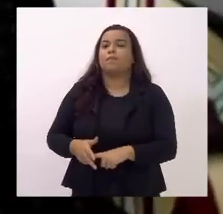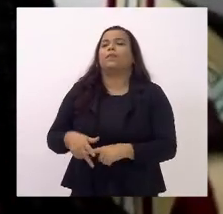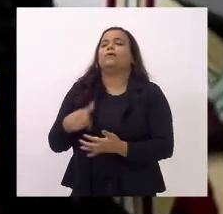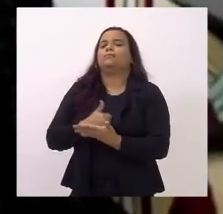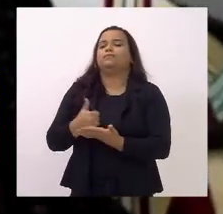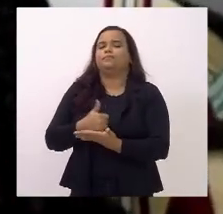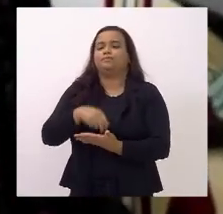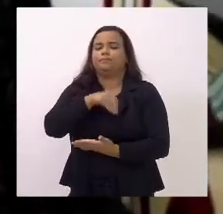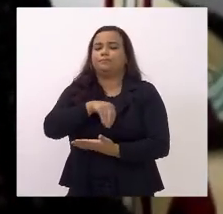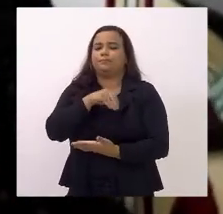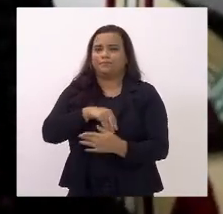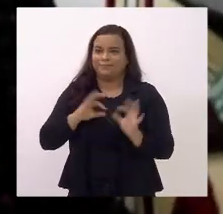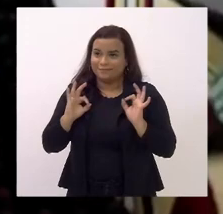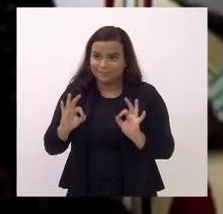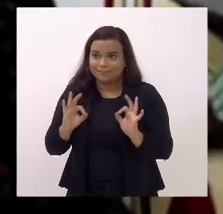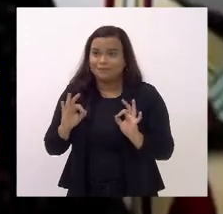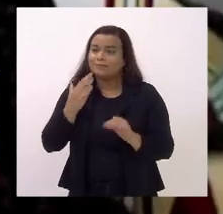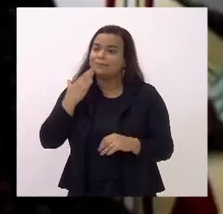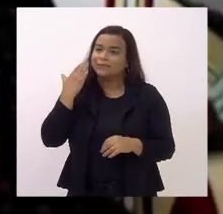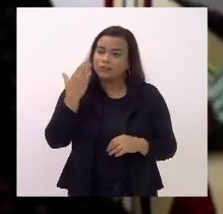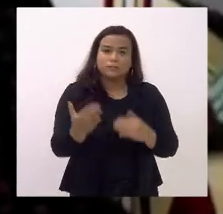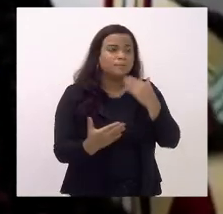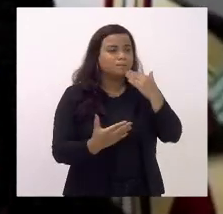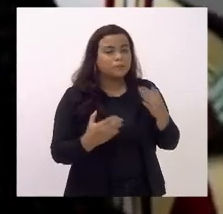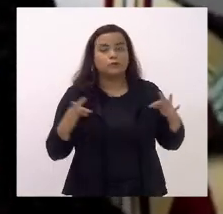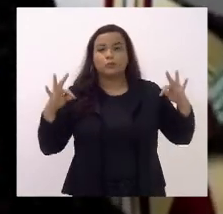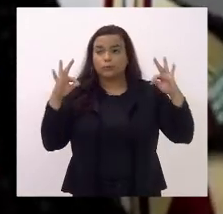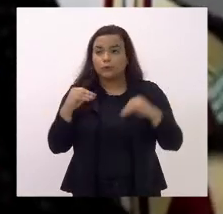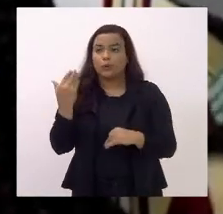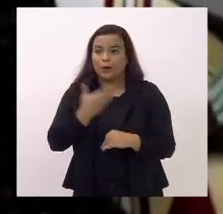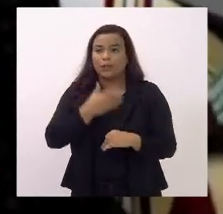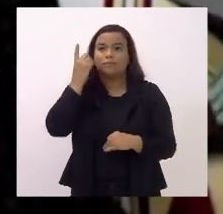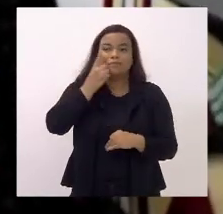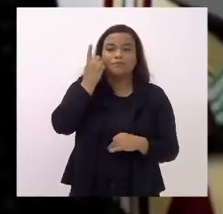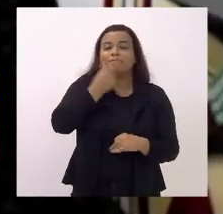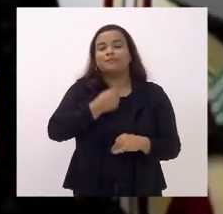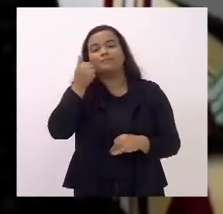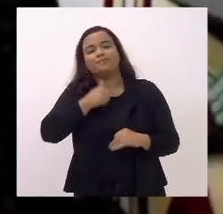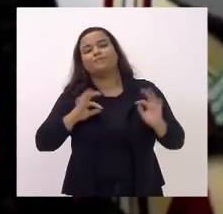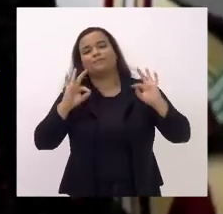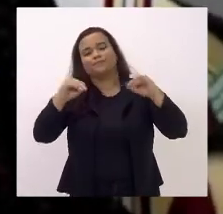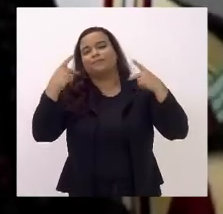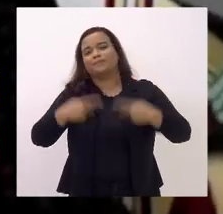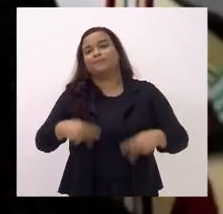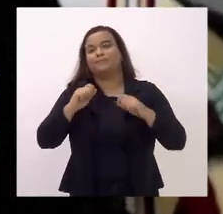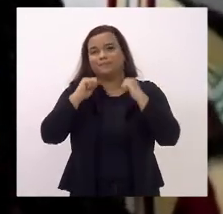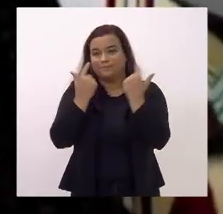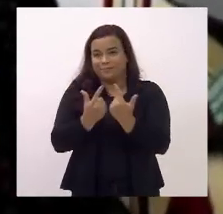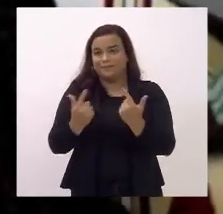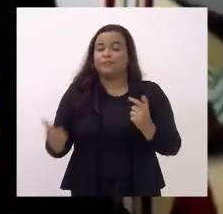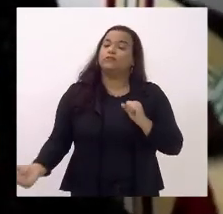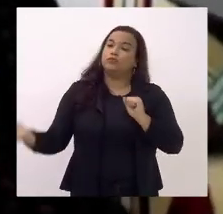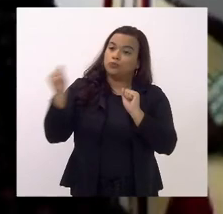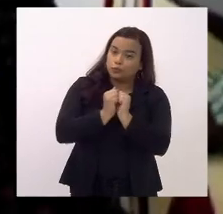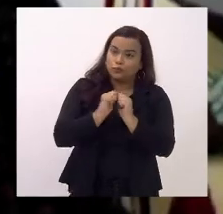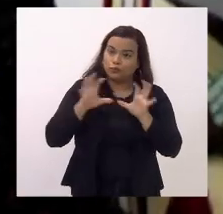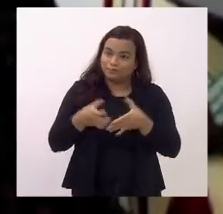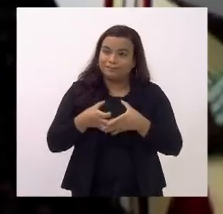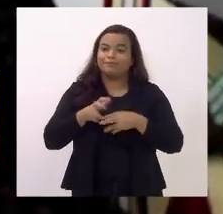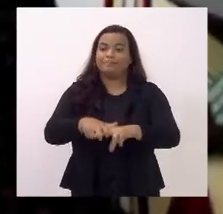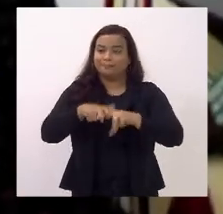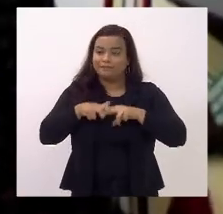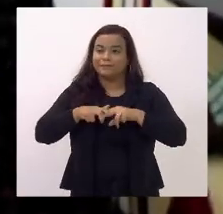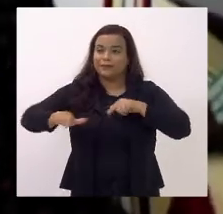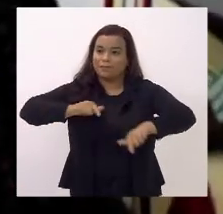aqui o pedido aos companheiros e companheiras, colegas, deputados e deputadas dessa casa, que se juntem a essa causa